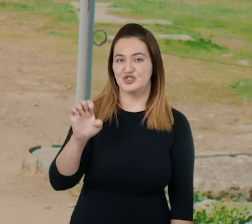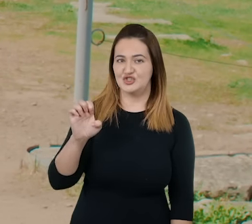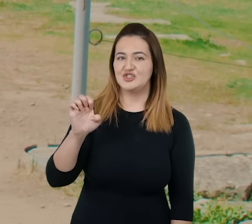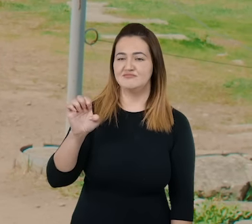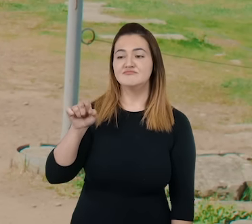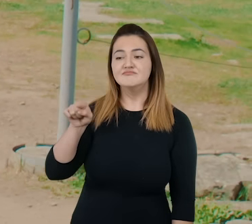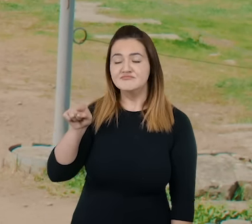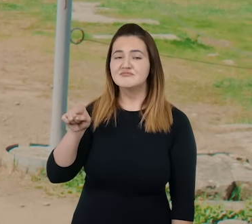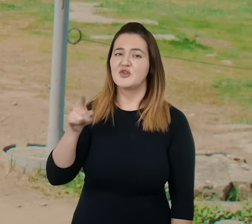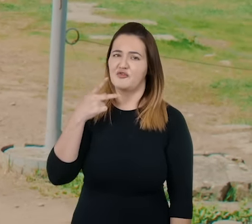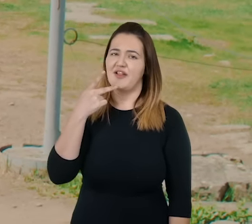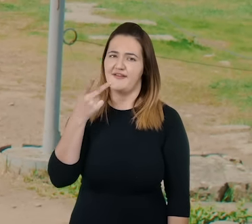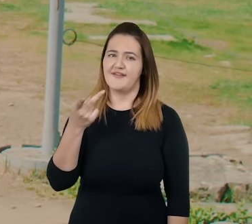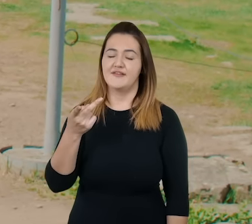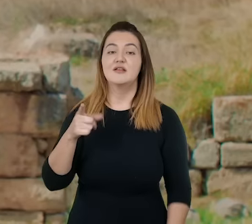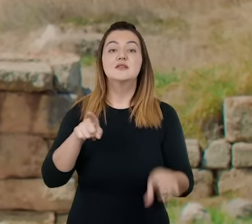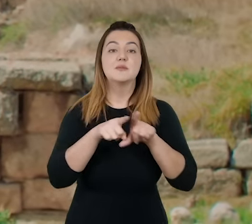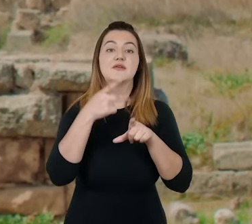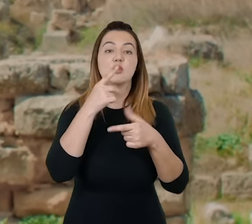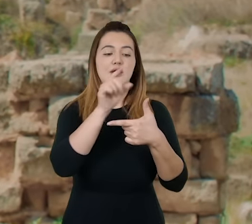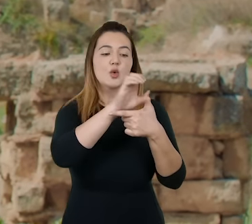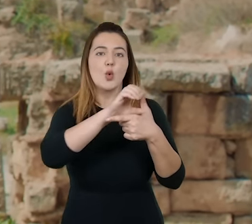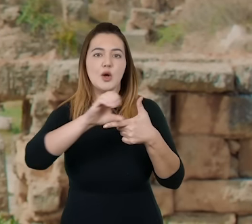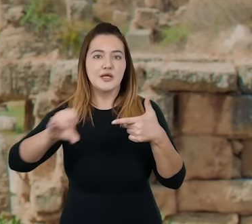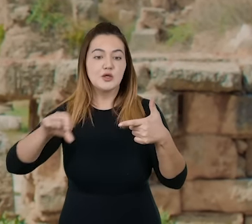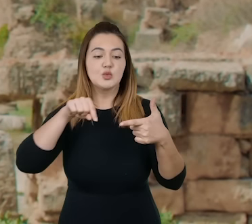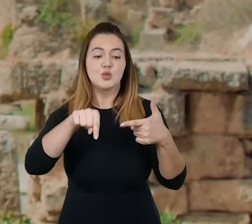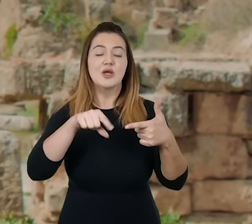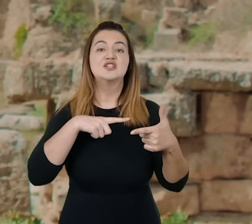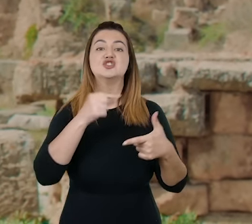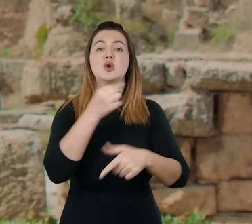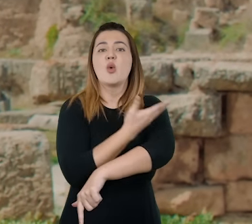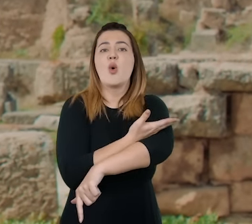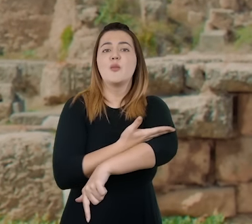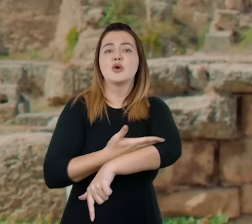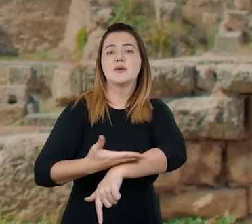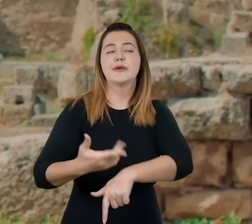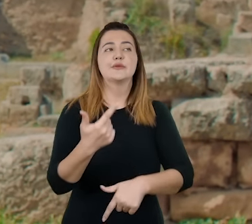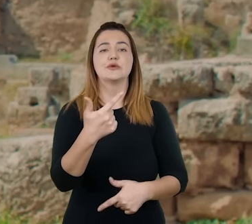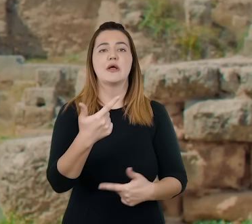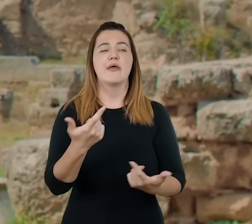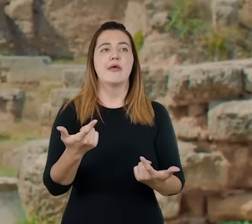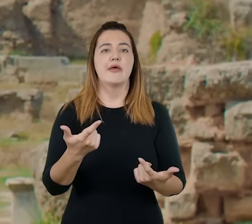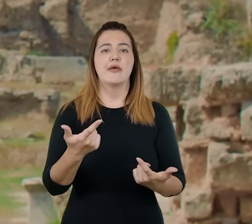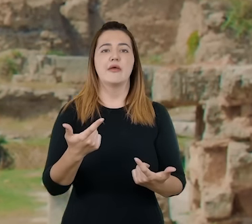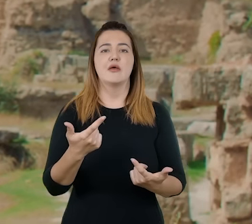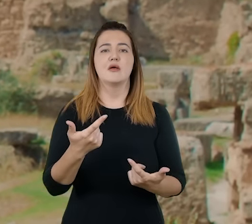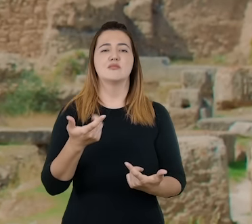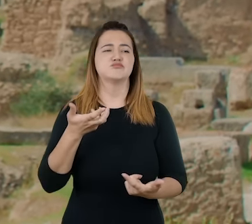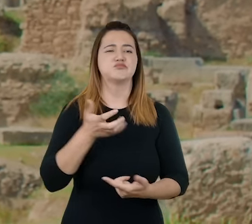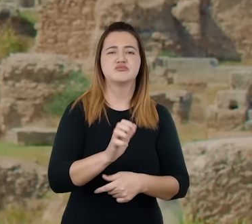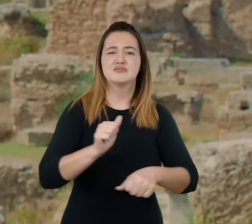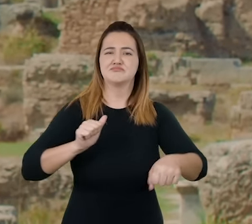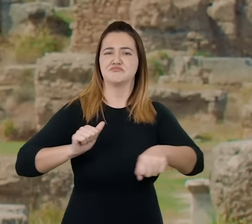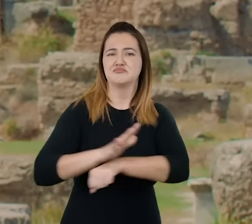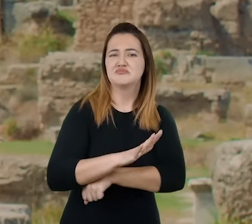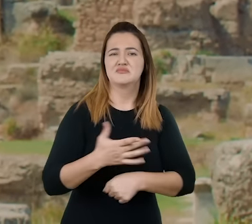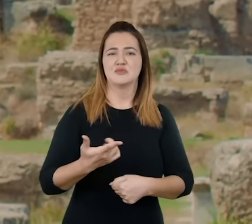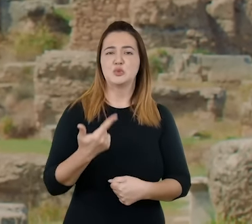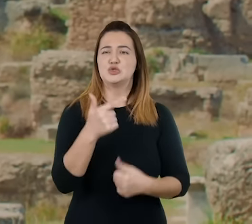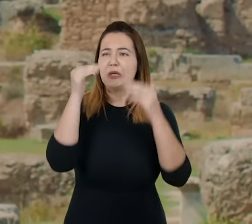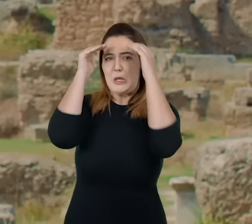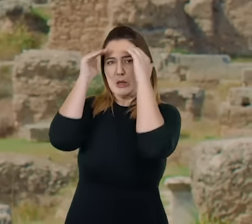como Corinto era uma cidade proverbial por seu comportamento imoral, completamente licencioso, que tinha